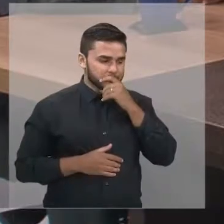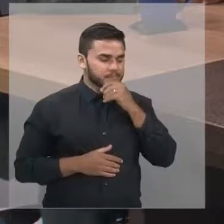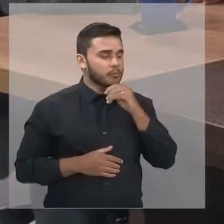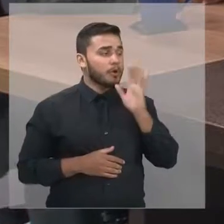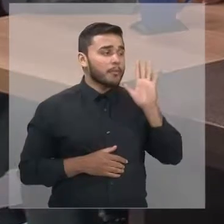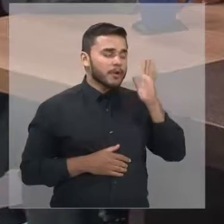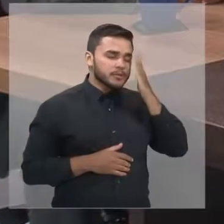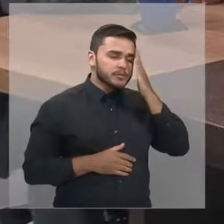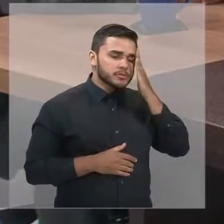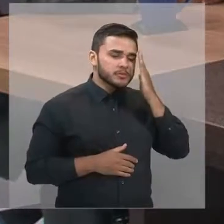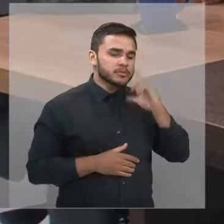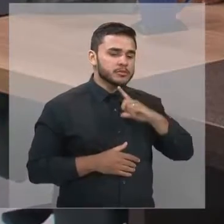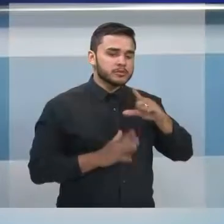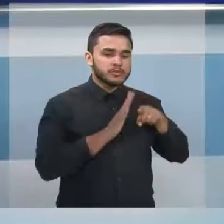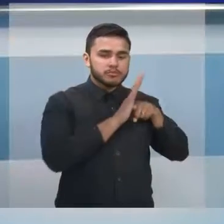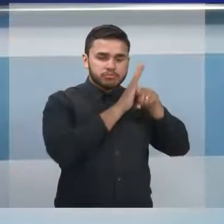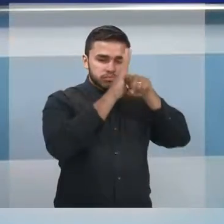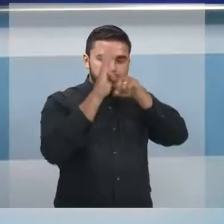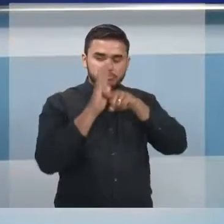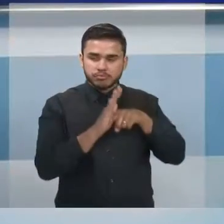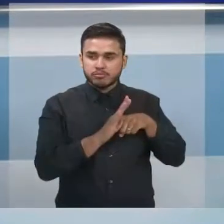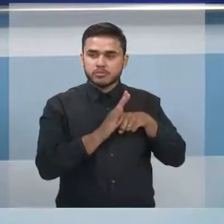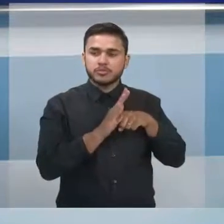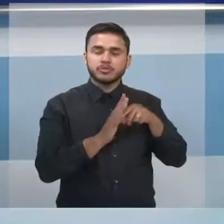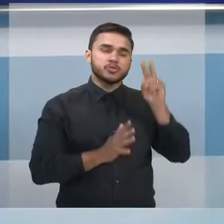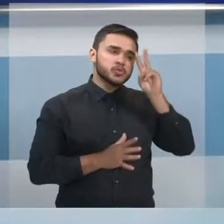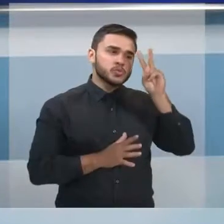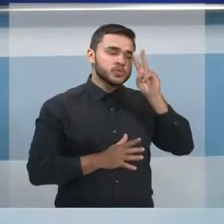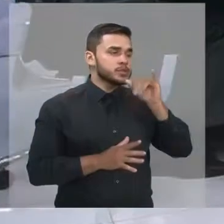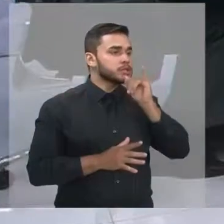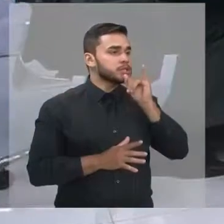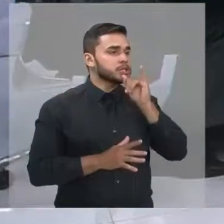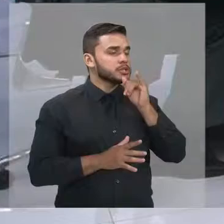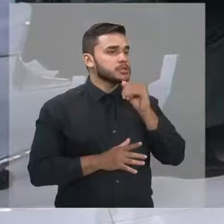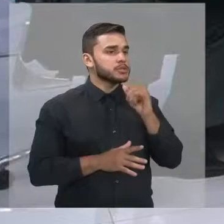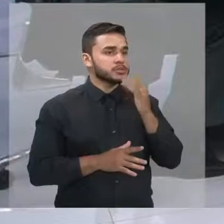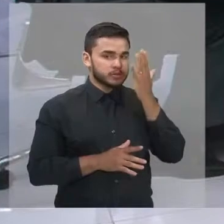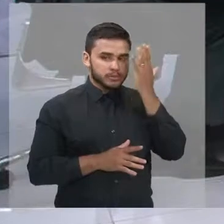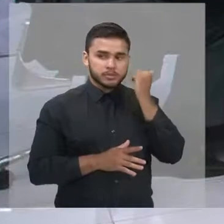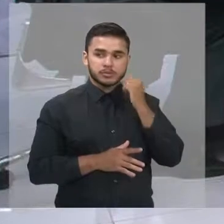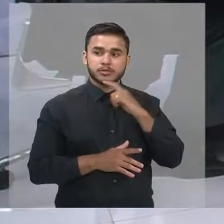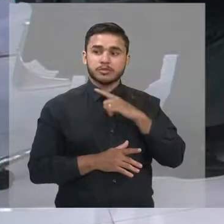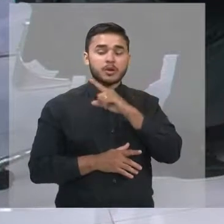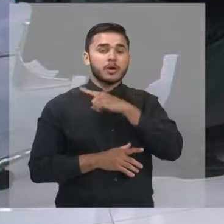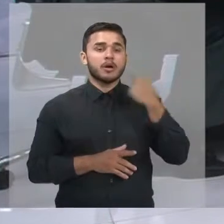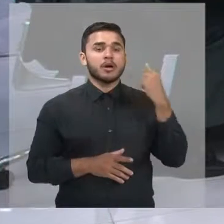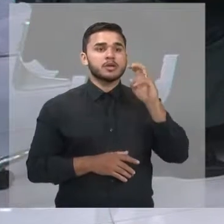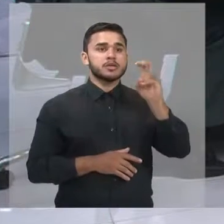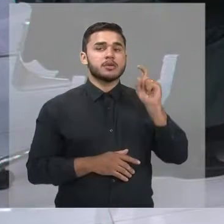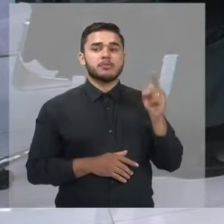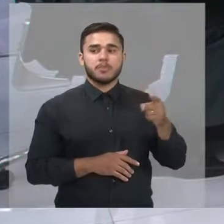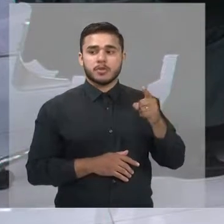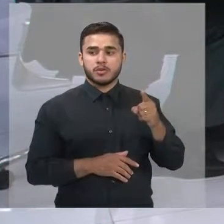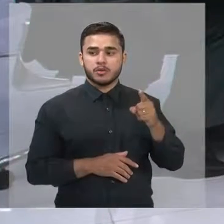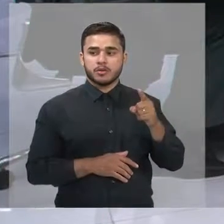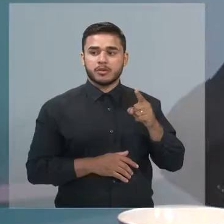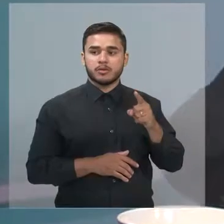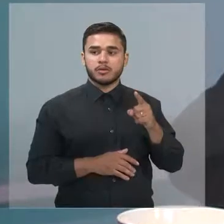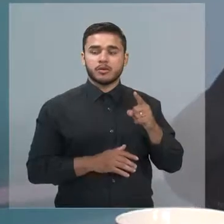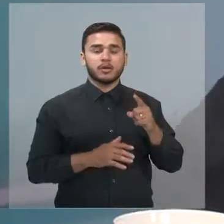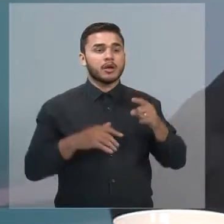historiador aí, pesquisador, que tem dito que o homem tem evoluído muito. Por exemplo, encontraram um homem que tinha morrido há 5.000